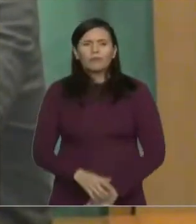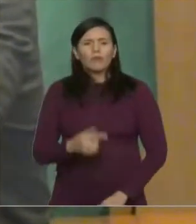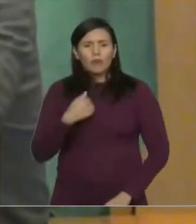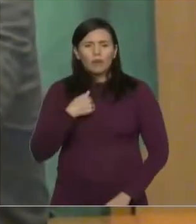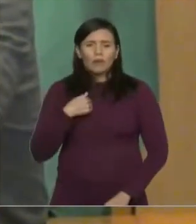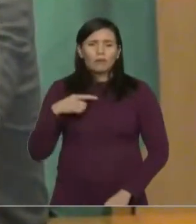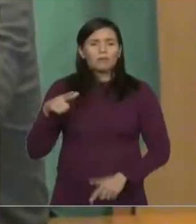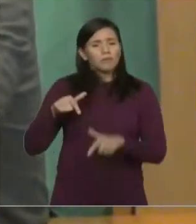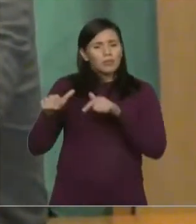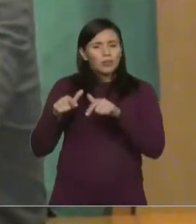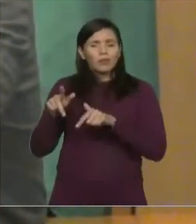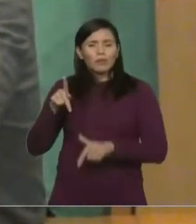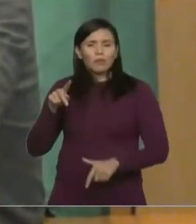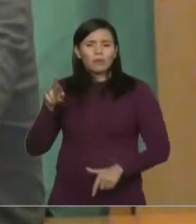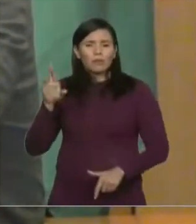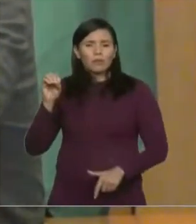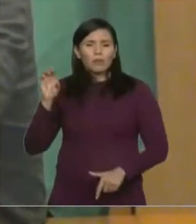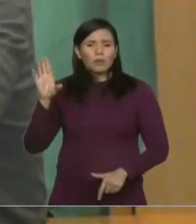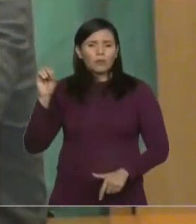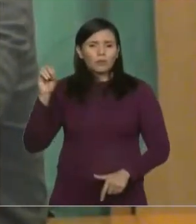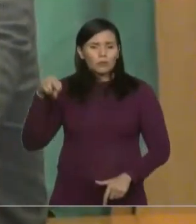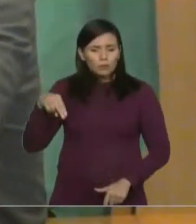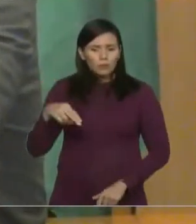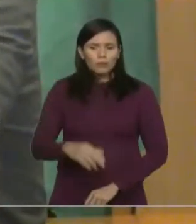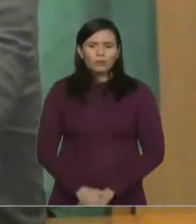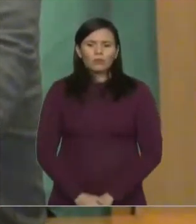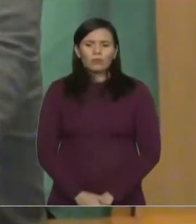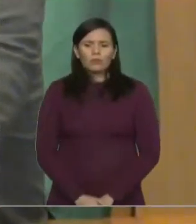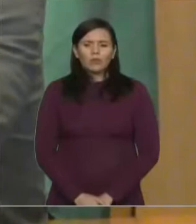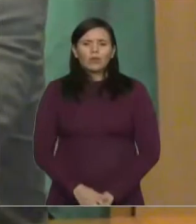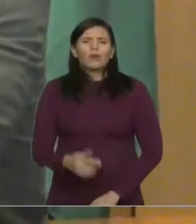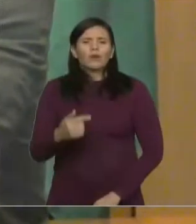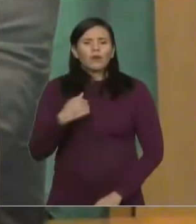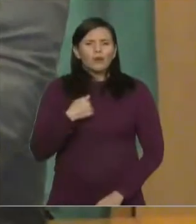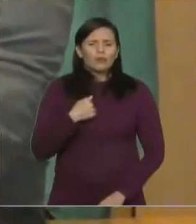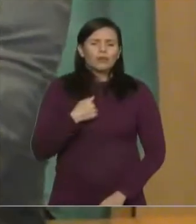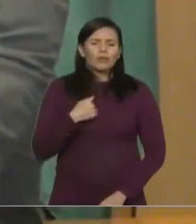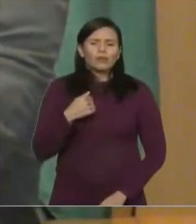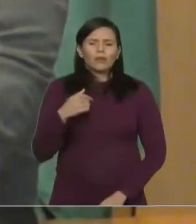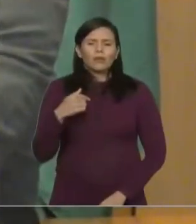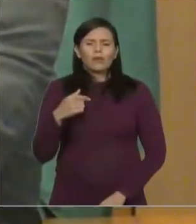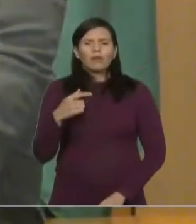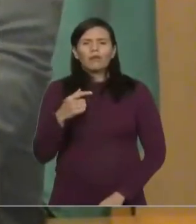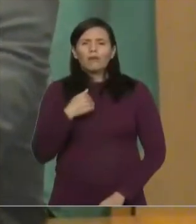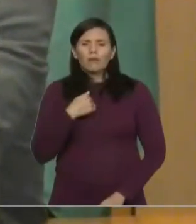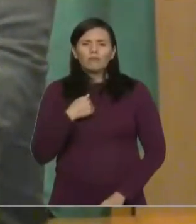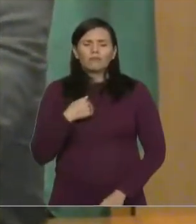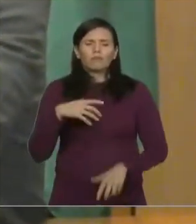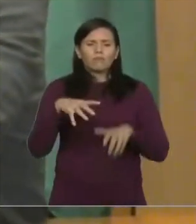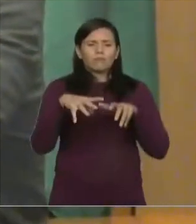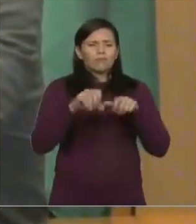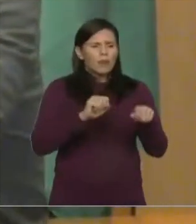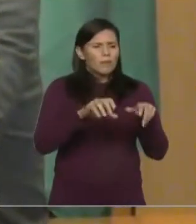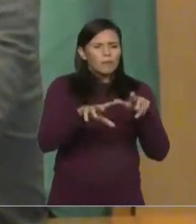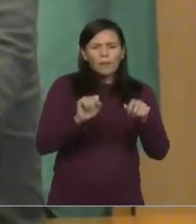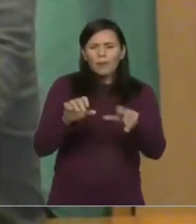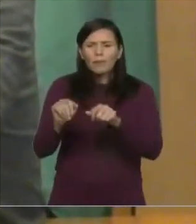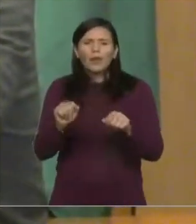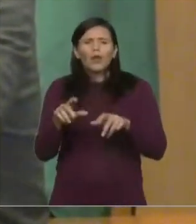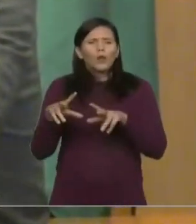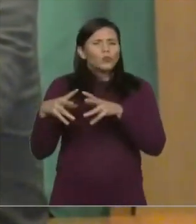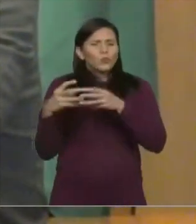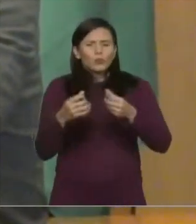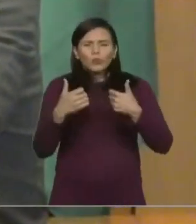Fiscalização essa que garantiu a apreensão de todos os ônibus com mais de 15 anos em circulação em nossa cidade, uma